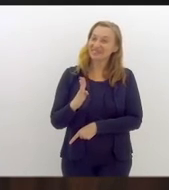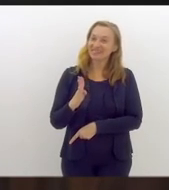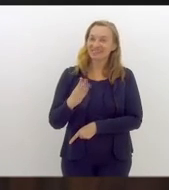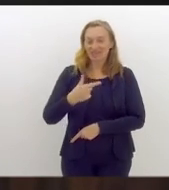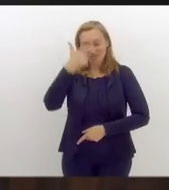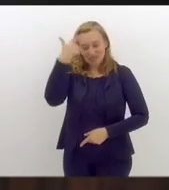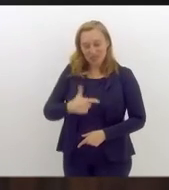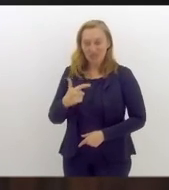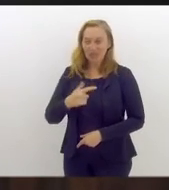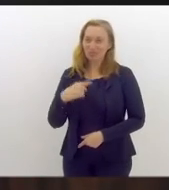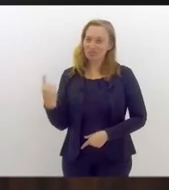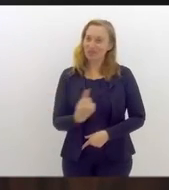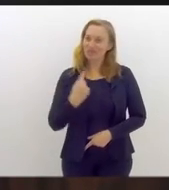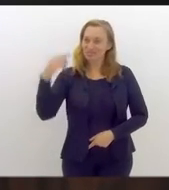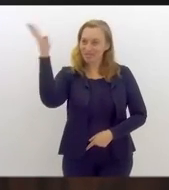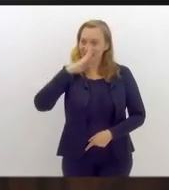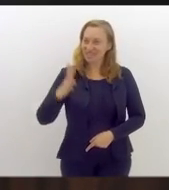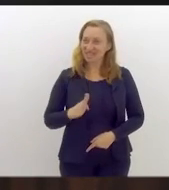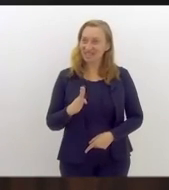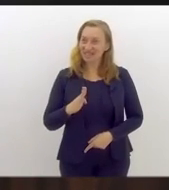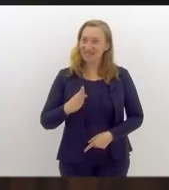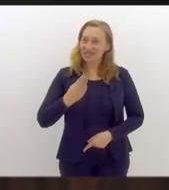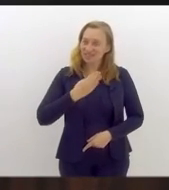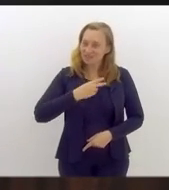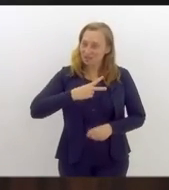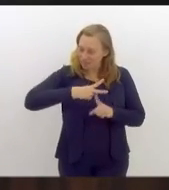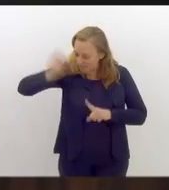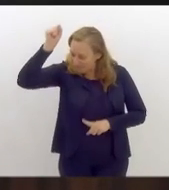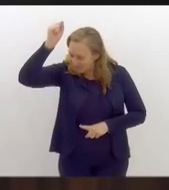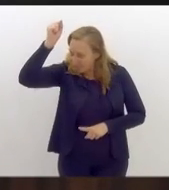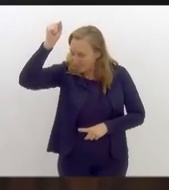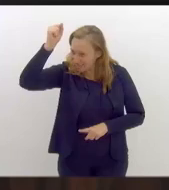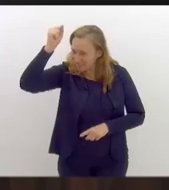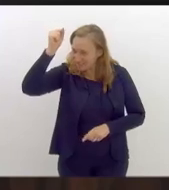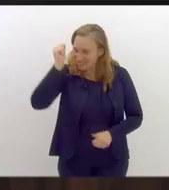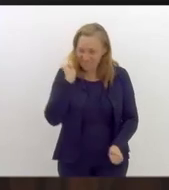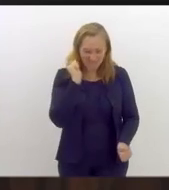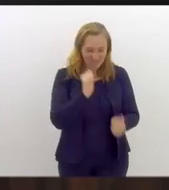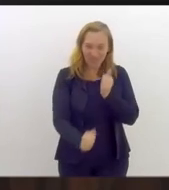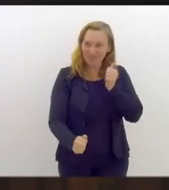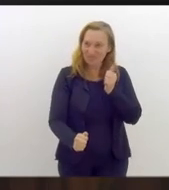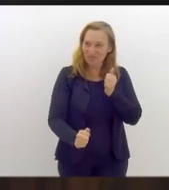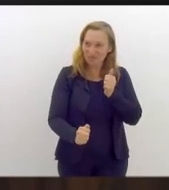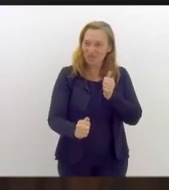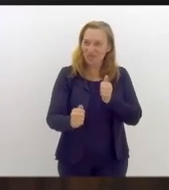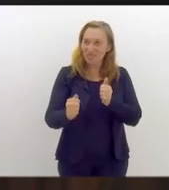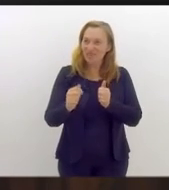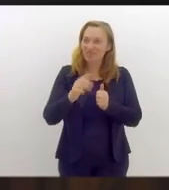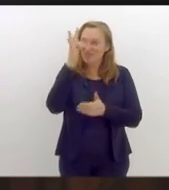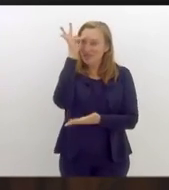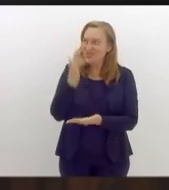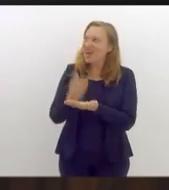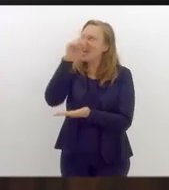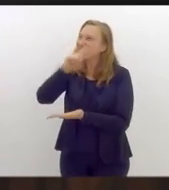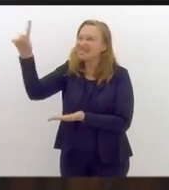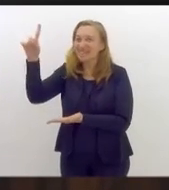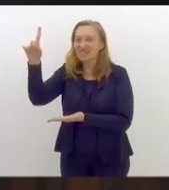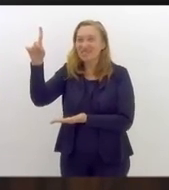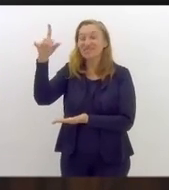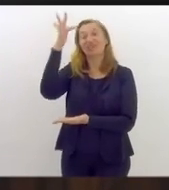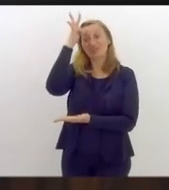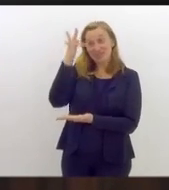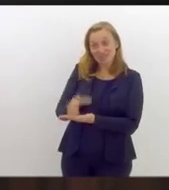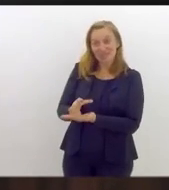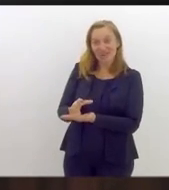brasileiro que somos, e vamos rumo à vitória nessa Copa, com fé em Deus e com fé